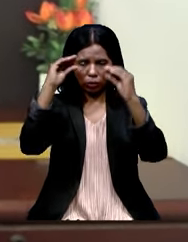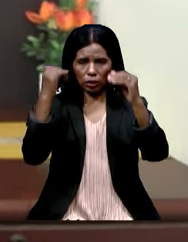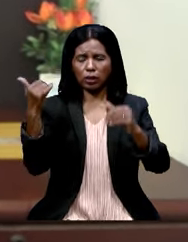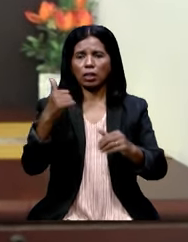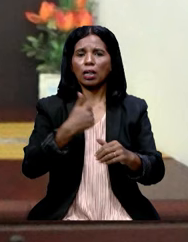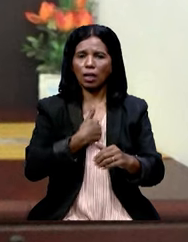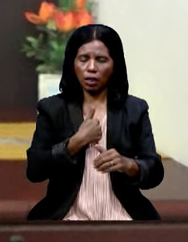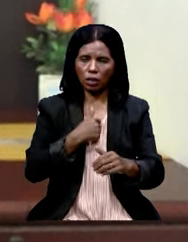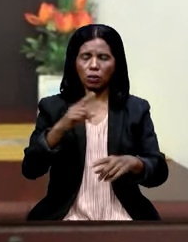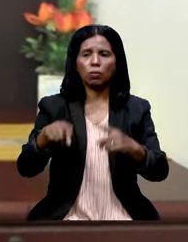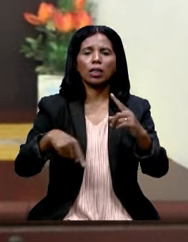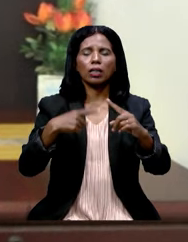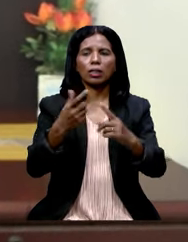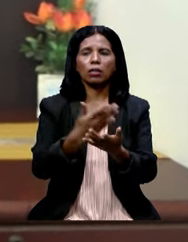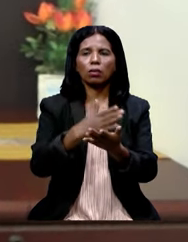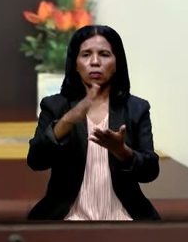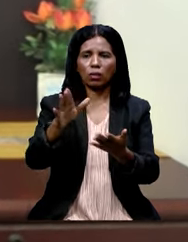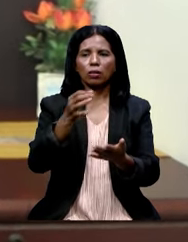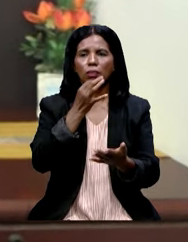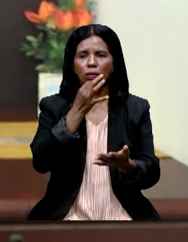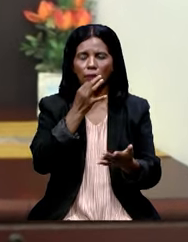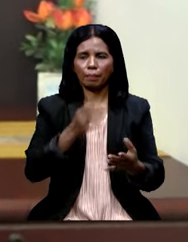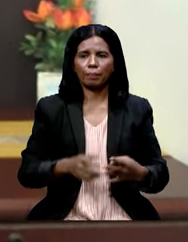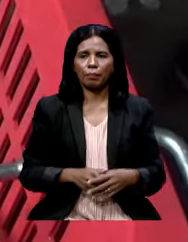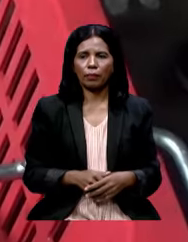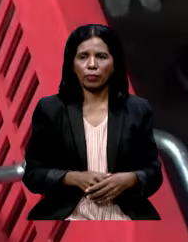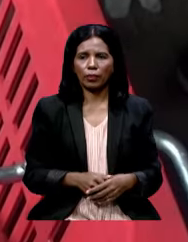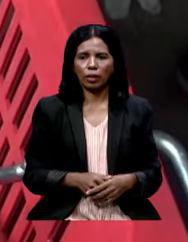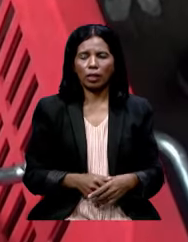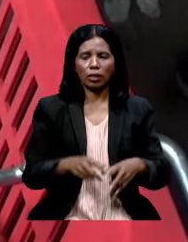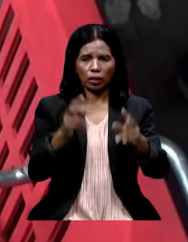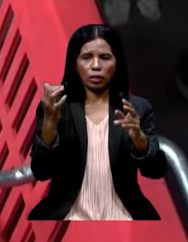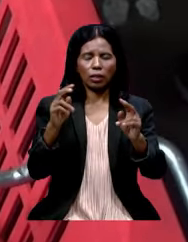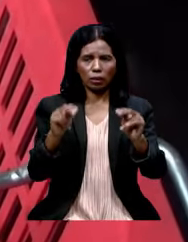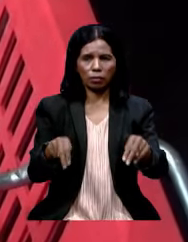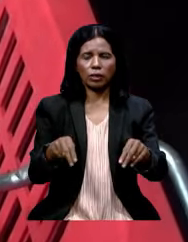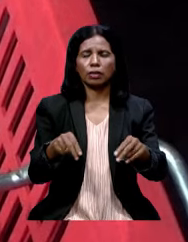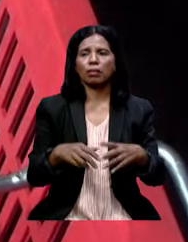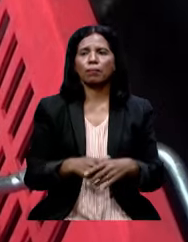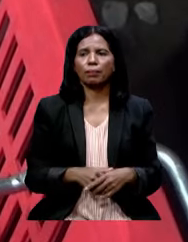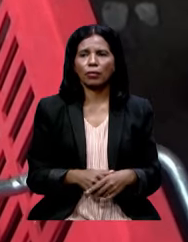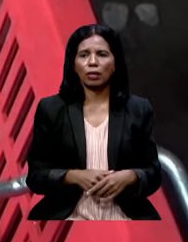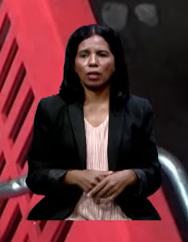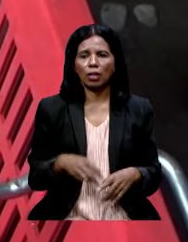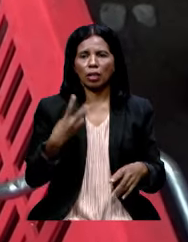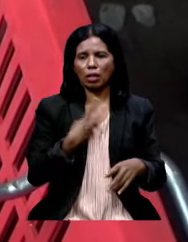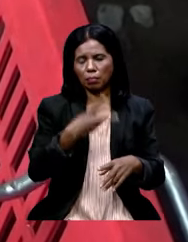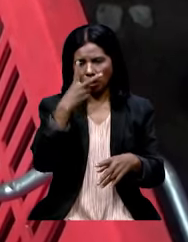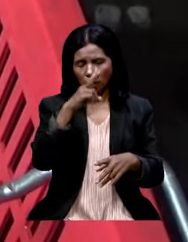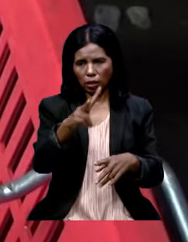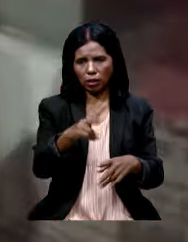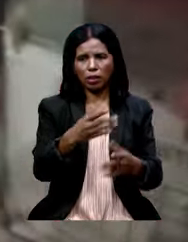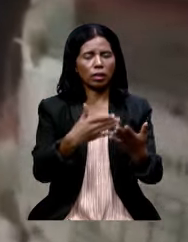se a tu cola produto rumo a tu consumo. E da Nema precisa. Então, o Dané, o Yamariona, kata, e